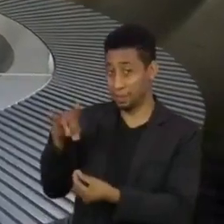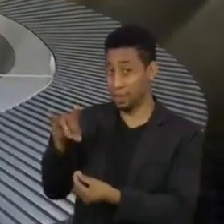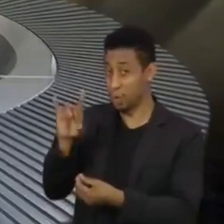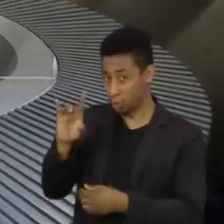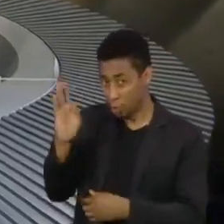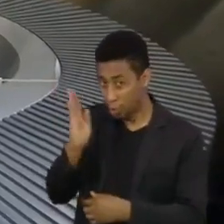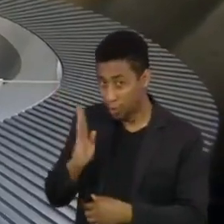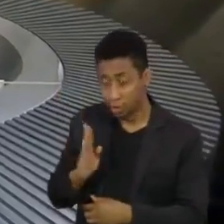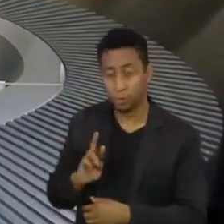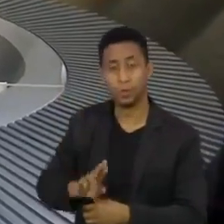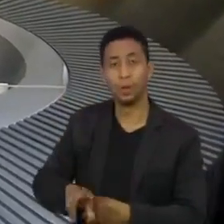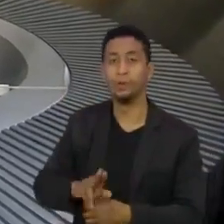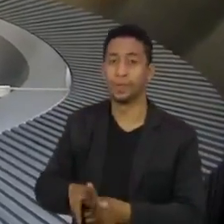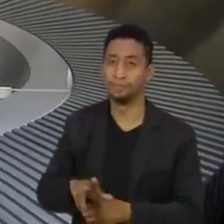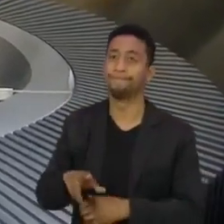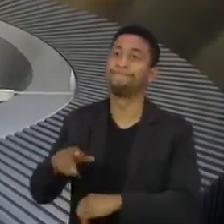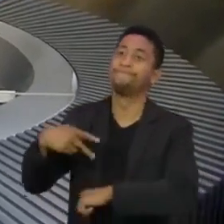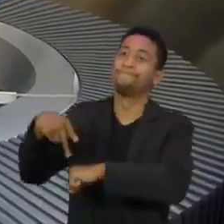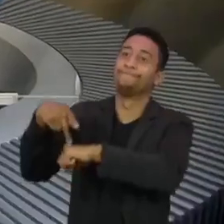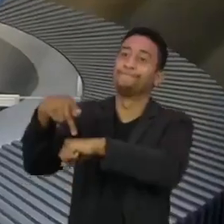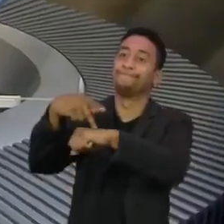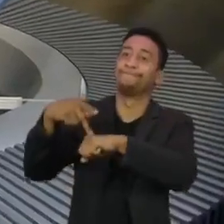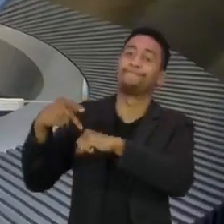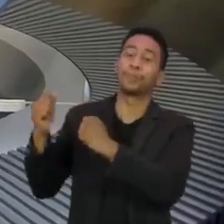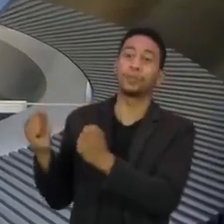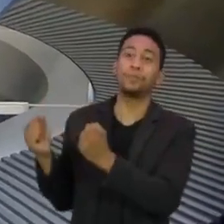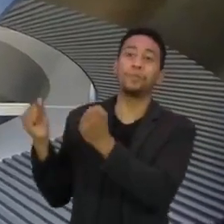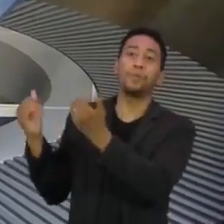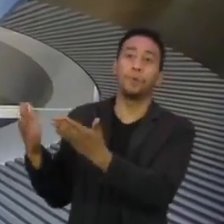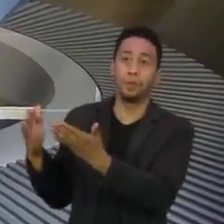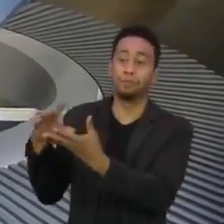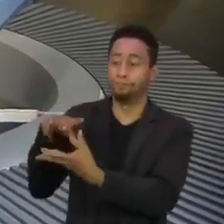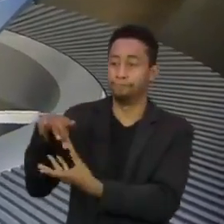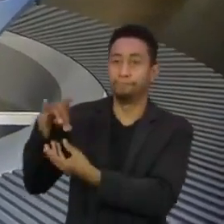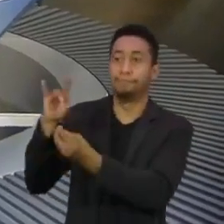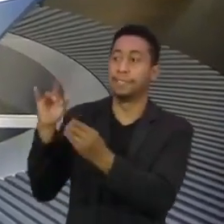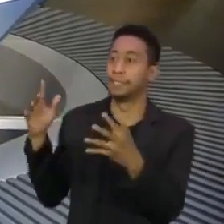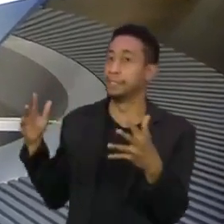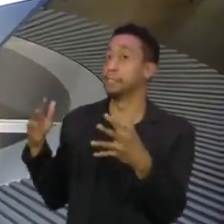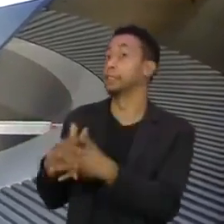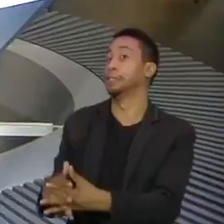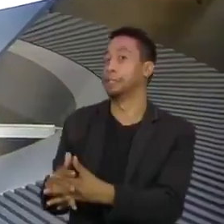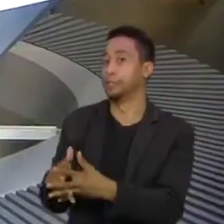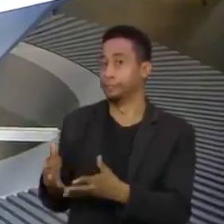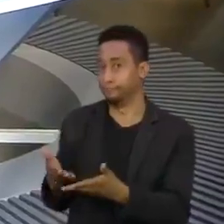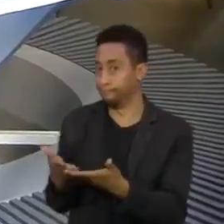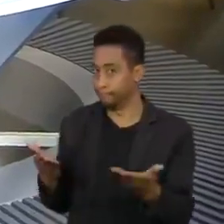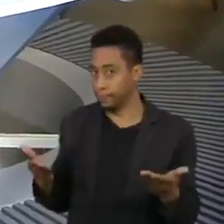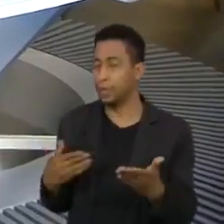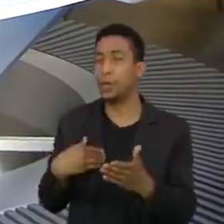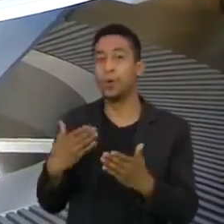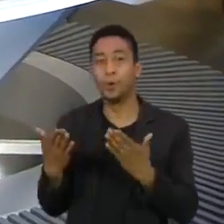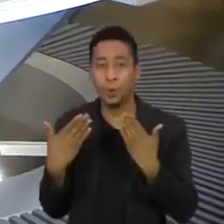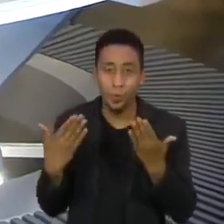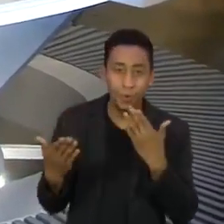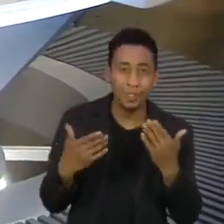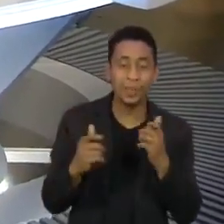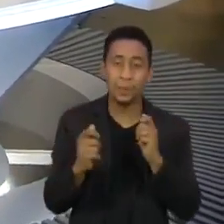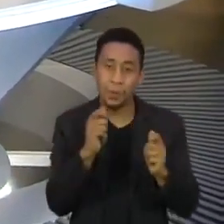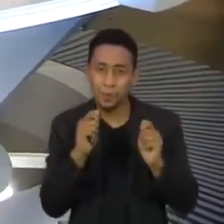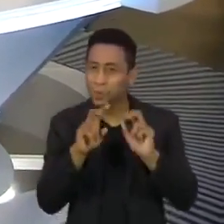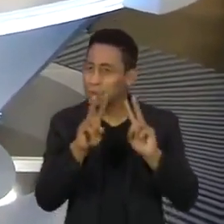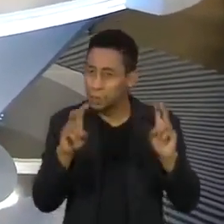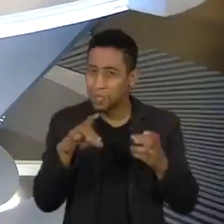Brasil. Pois é, em diversos países do mundo, o regime democrático está colocado em xeque. Eu conversei sobre as causas e